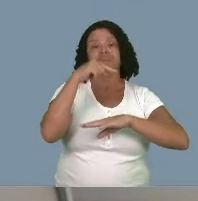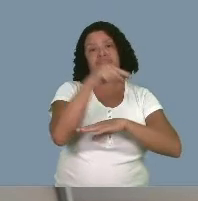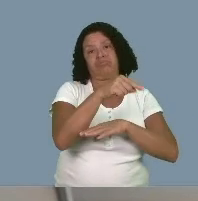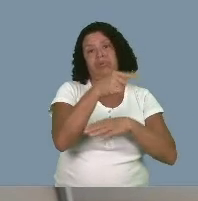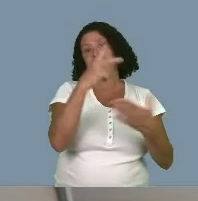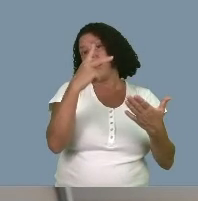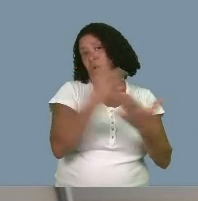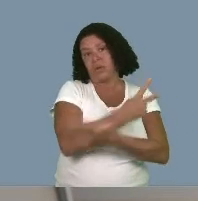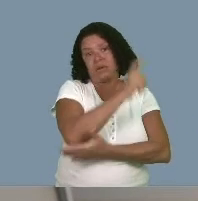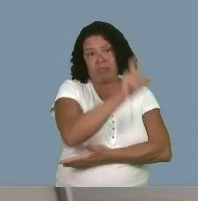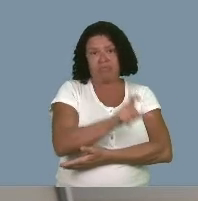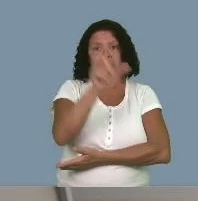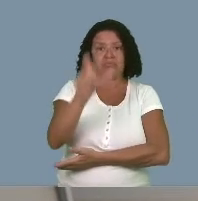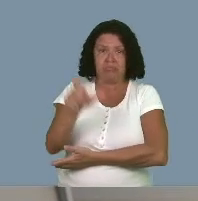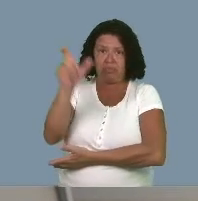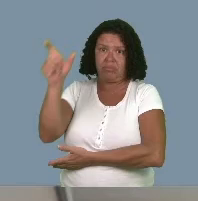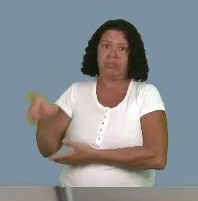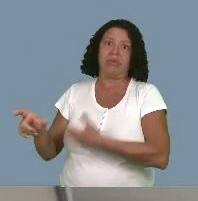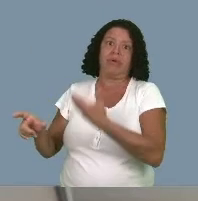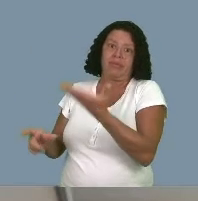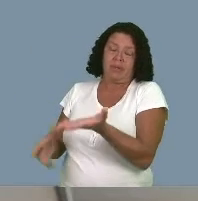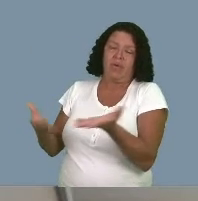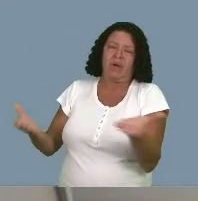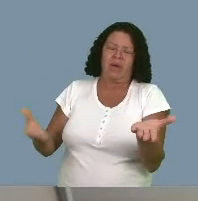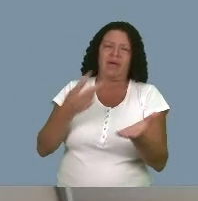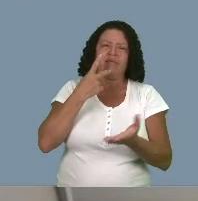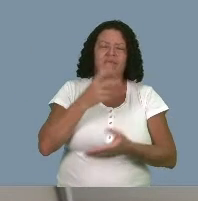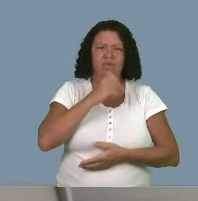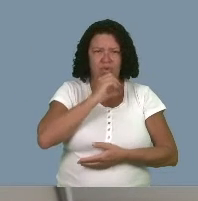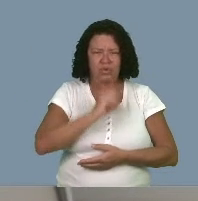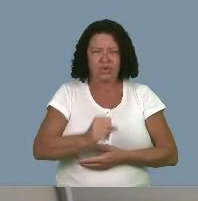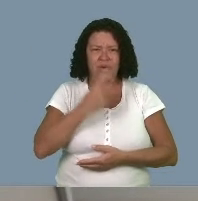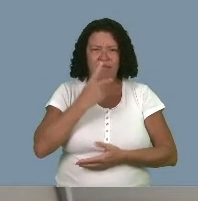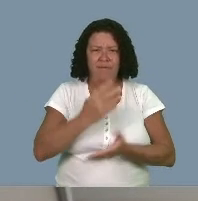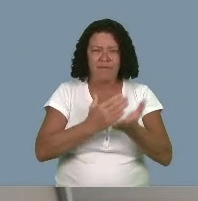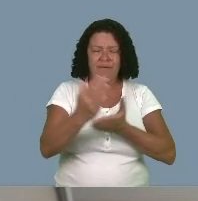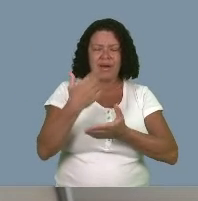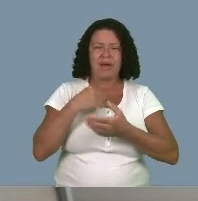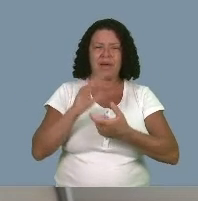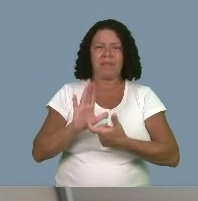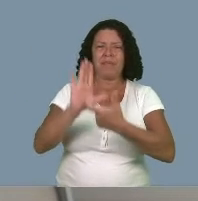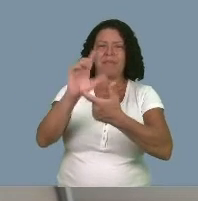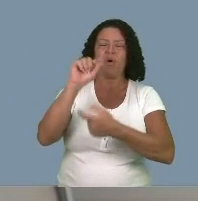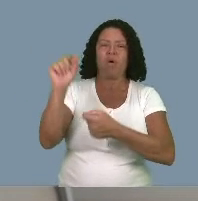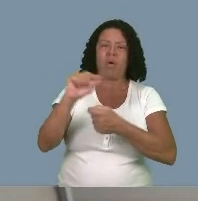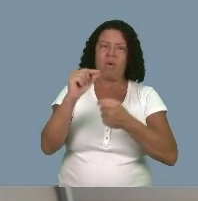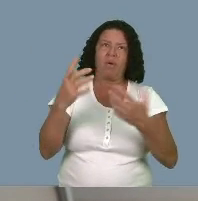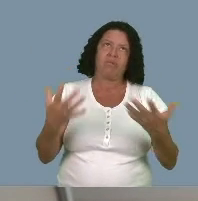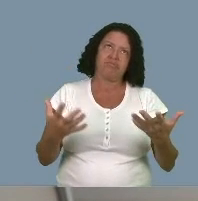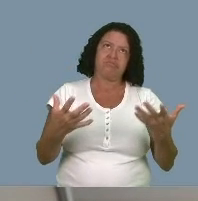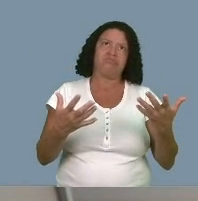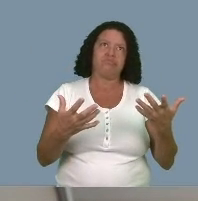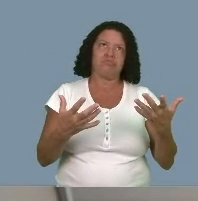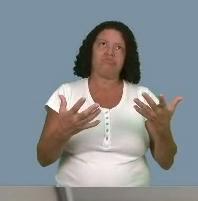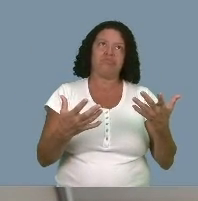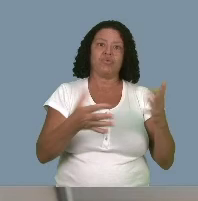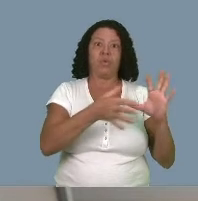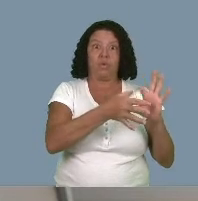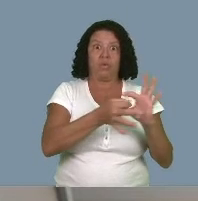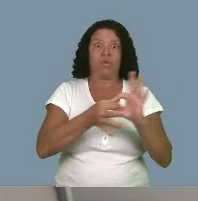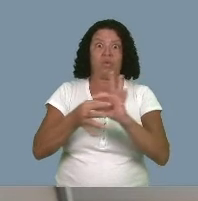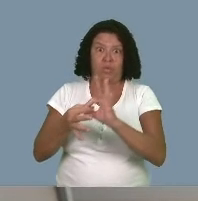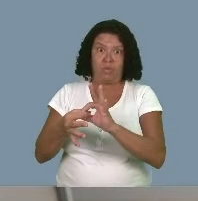submetidos. Bom, Dr. Bezerra começa nos apresentando um contexto, né? Nos apresentando um